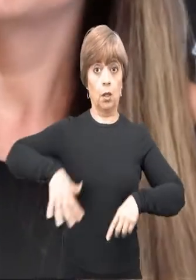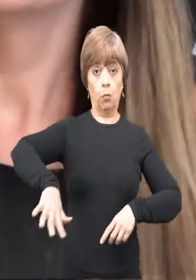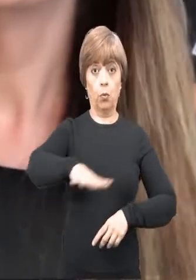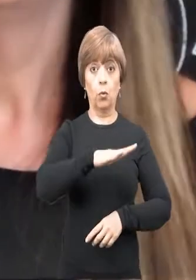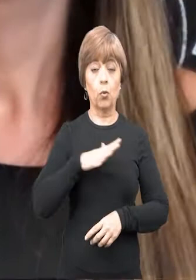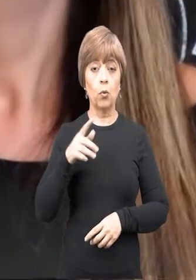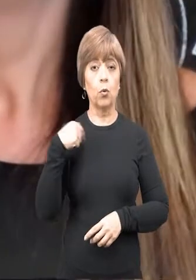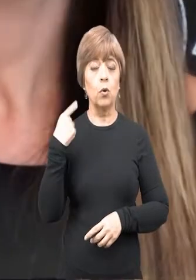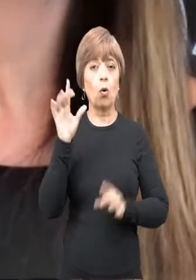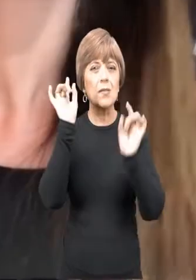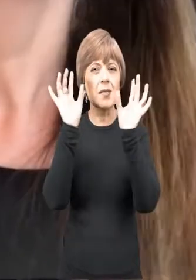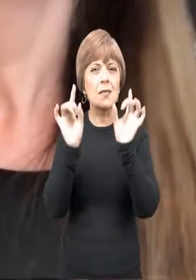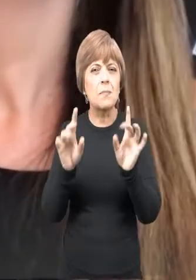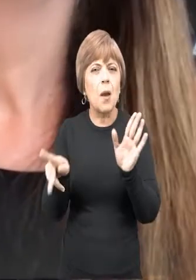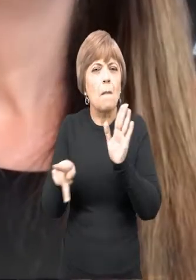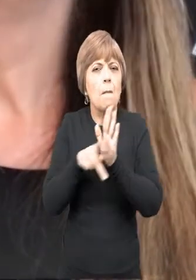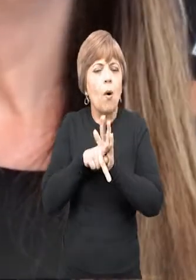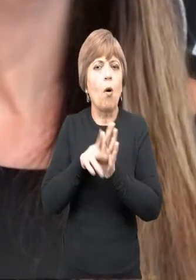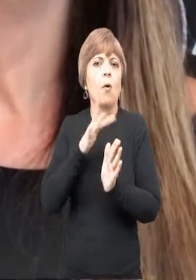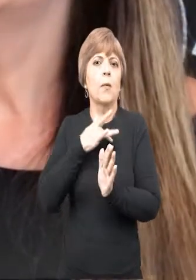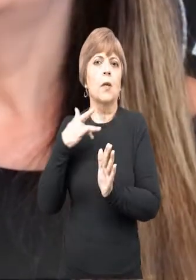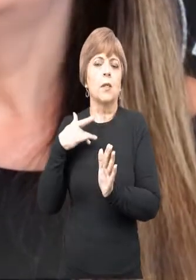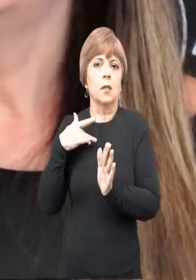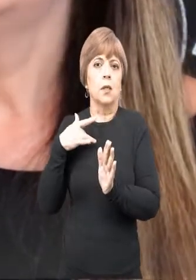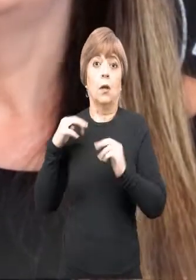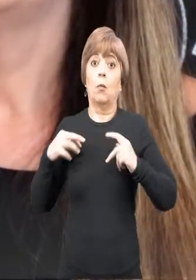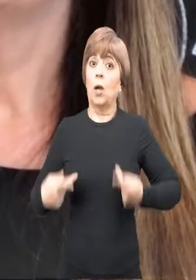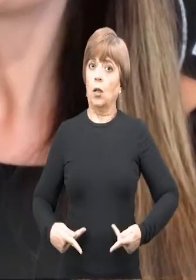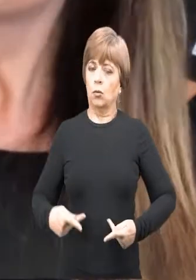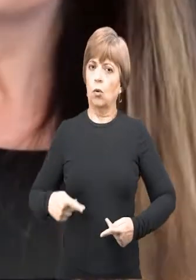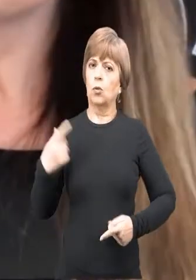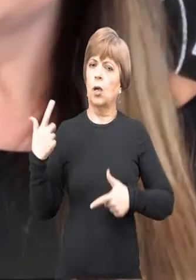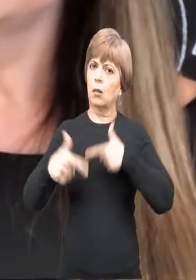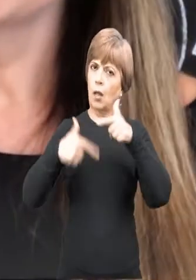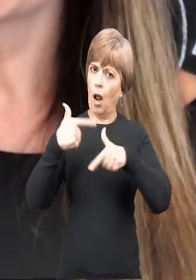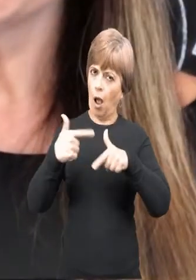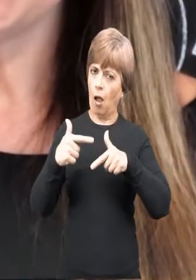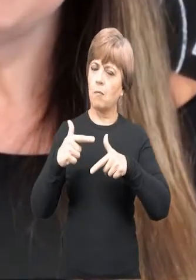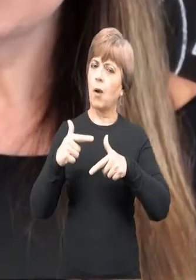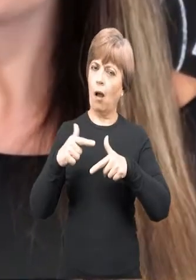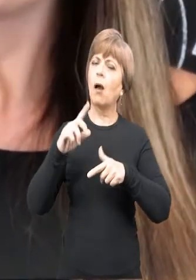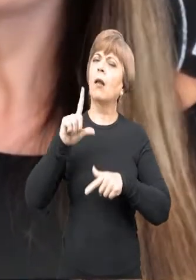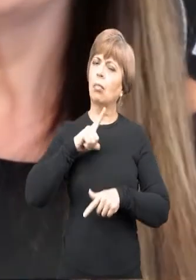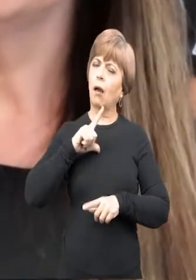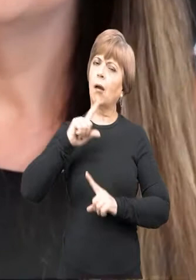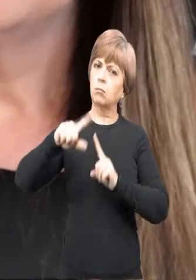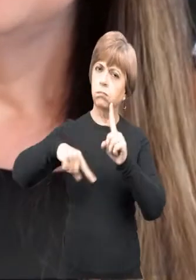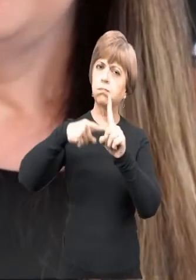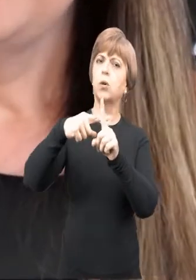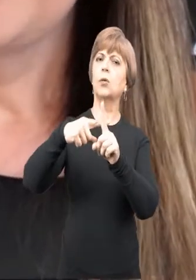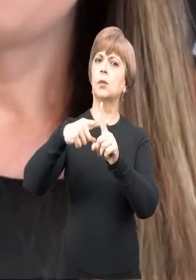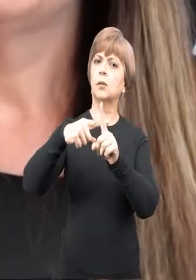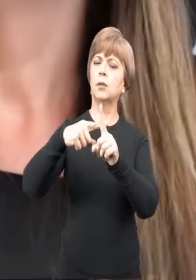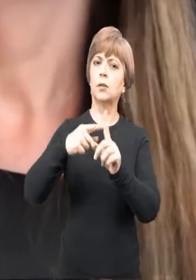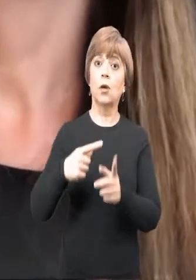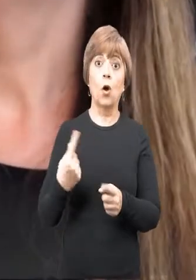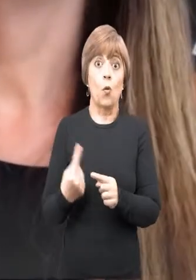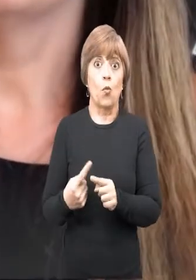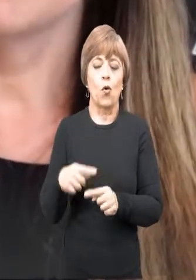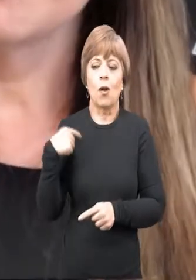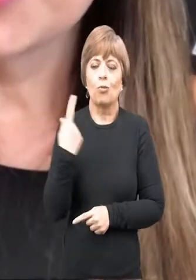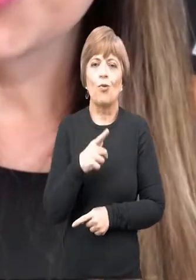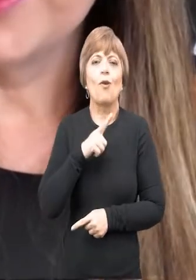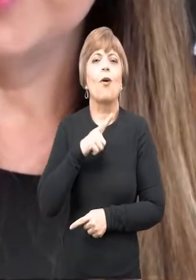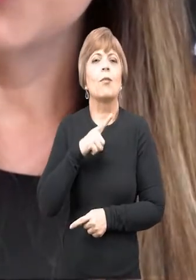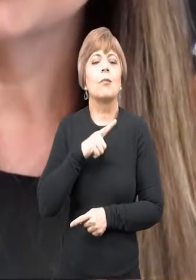na área de saúde, tem uma função muito propositiva. Acho que a gente deve construir, a partir